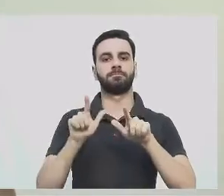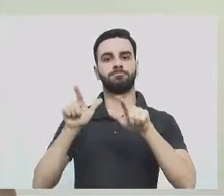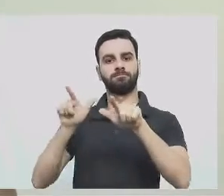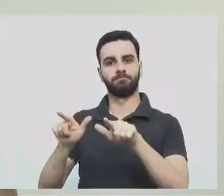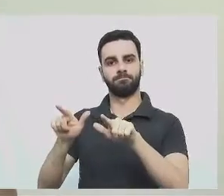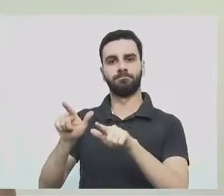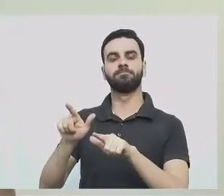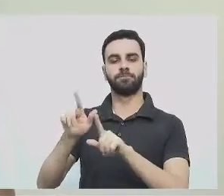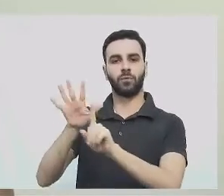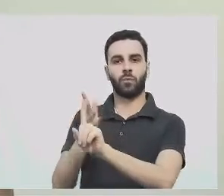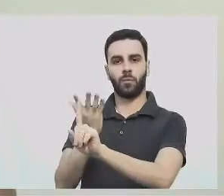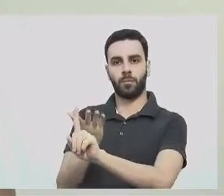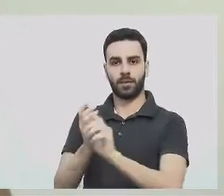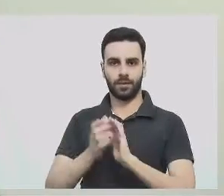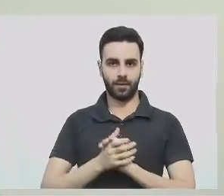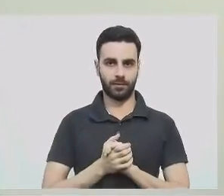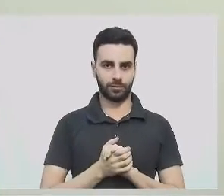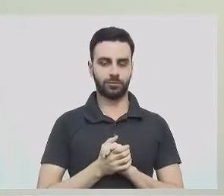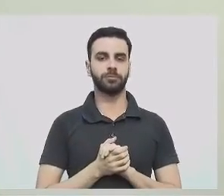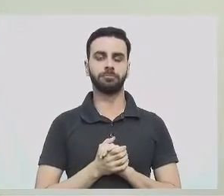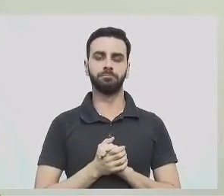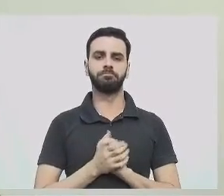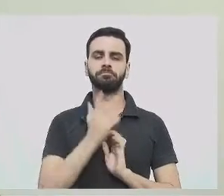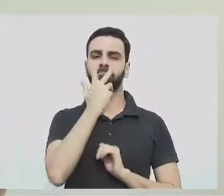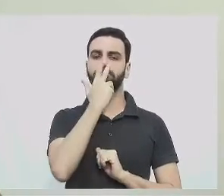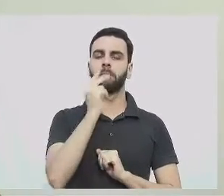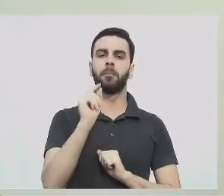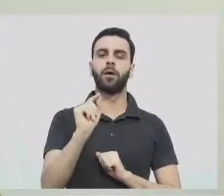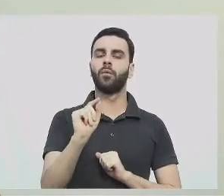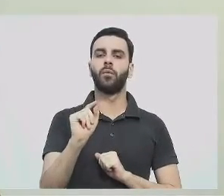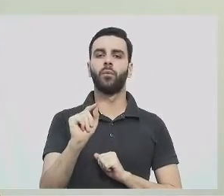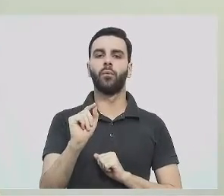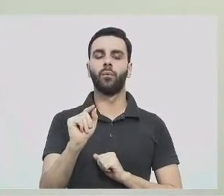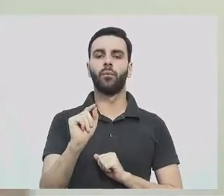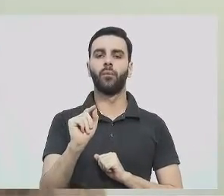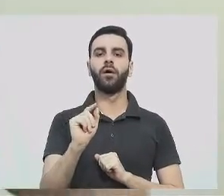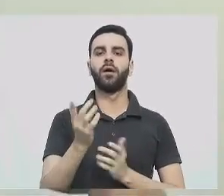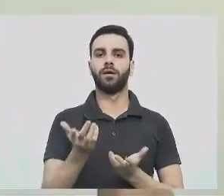de homenagem. Diria, colega professor Idelmino,